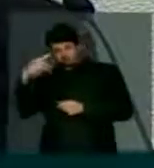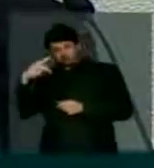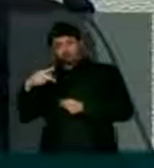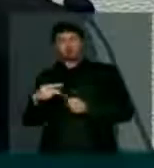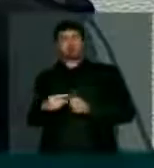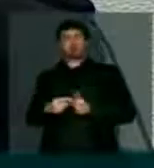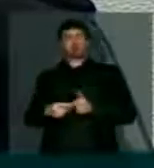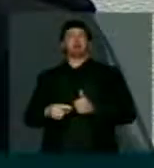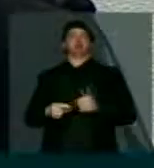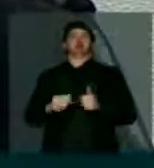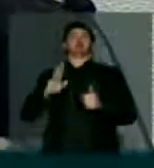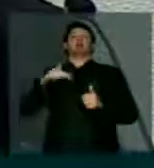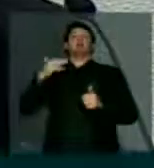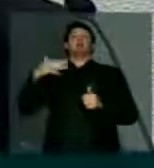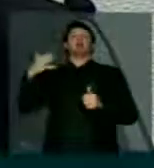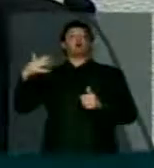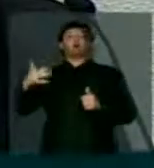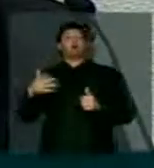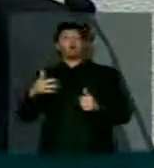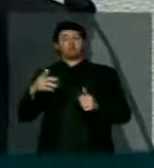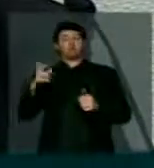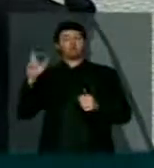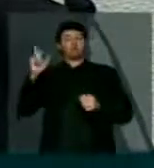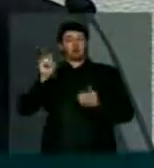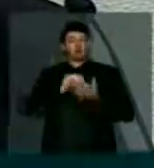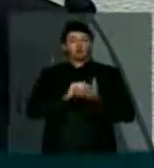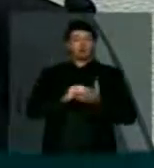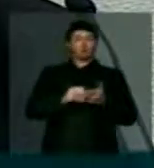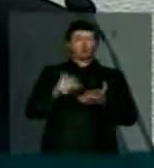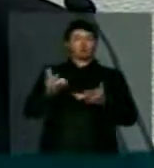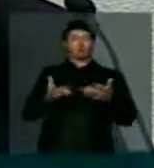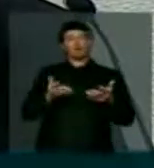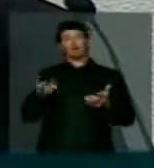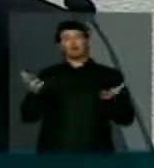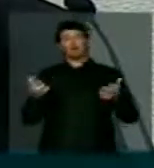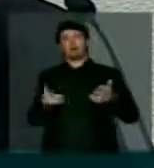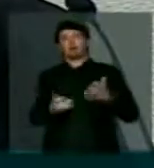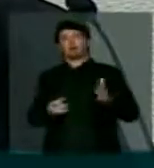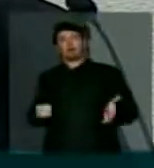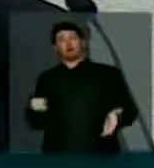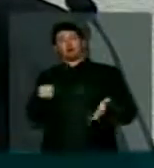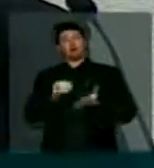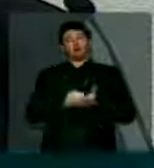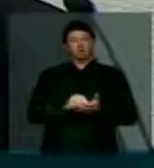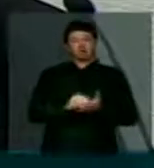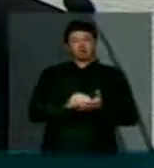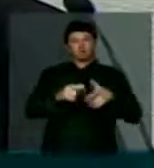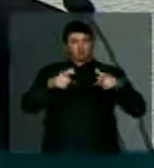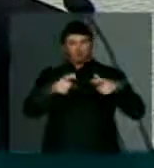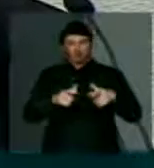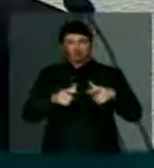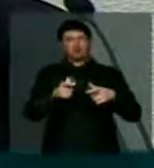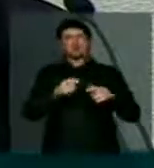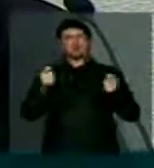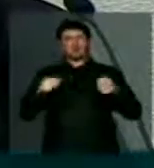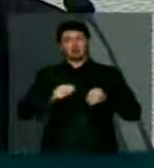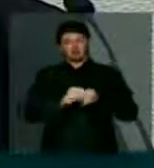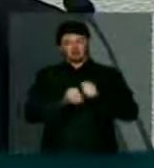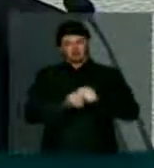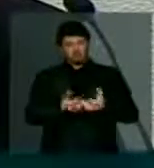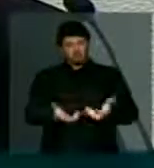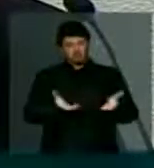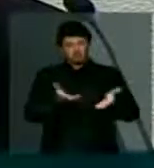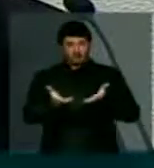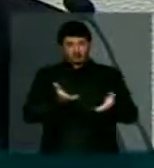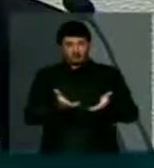não ficasse estabelecida uma situação em que a instalação estaria adequada a atender